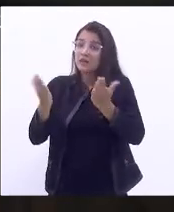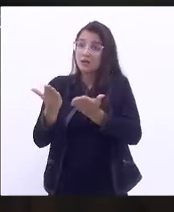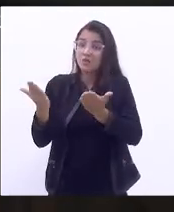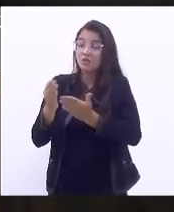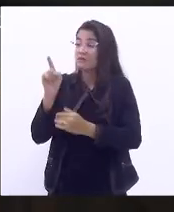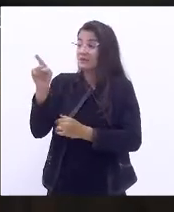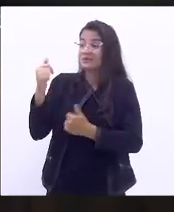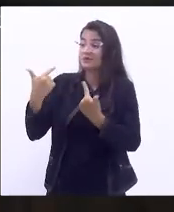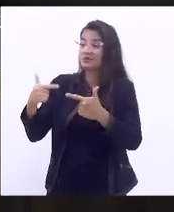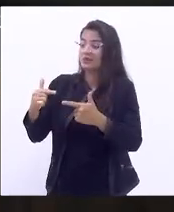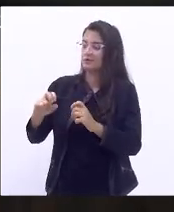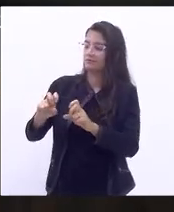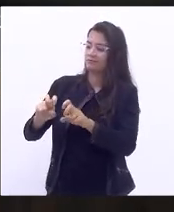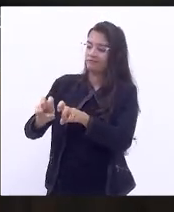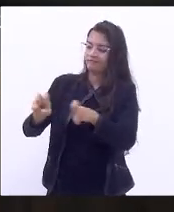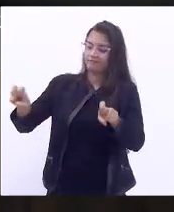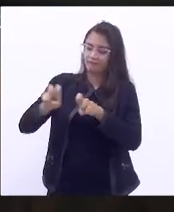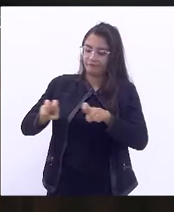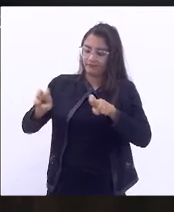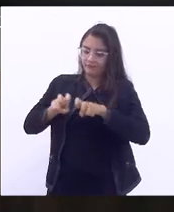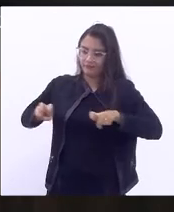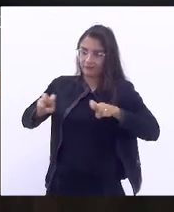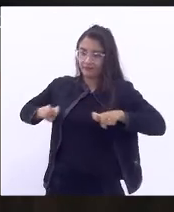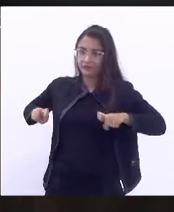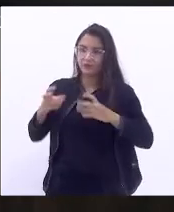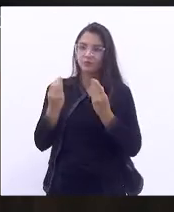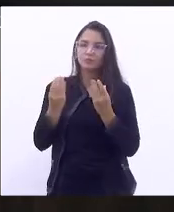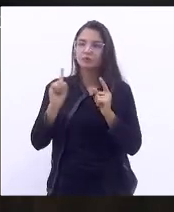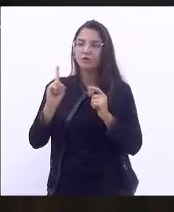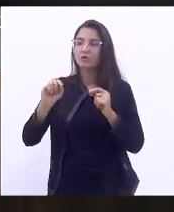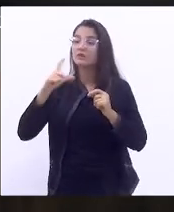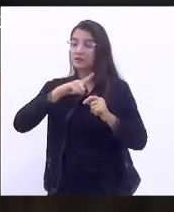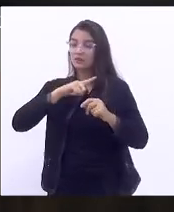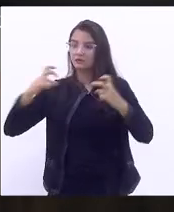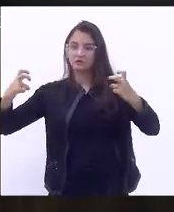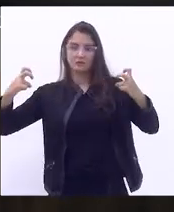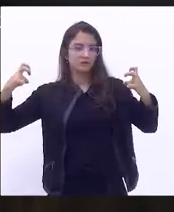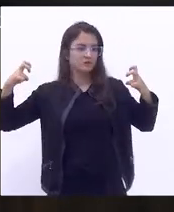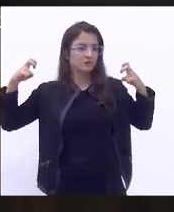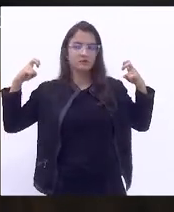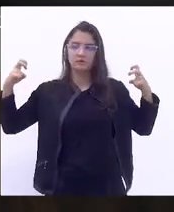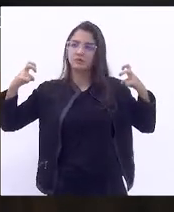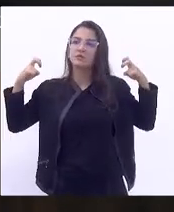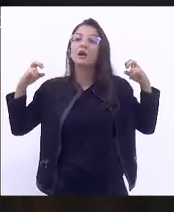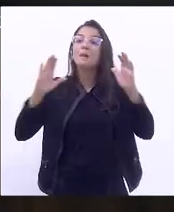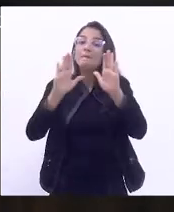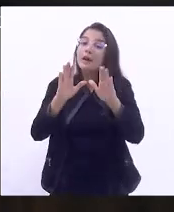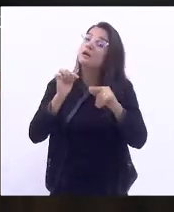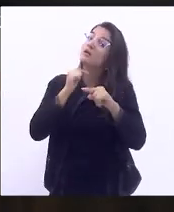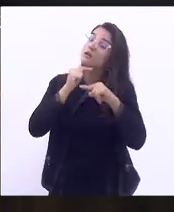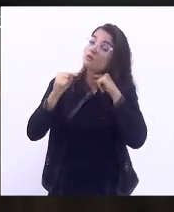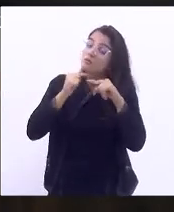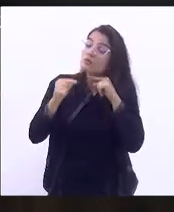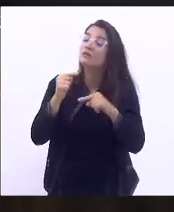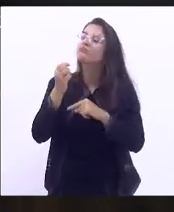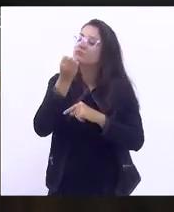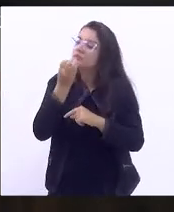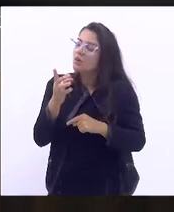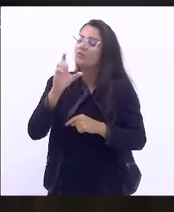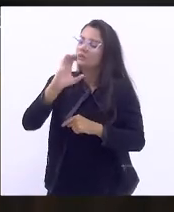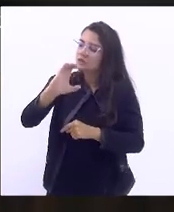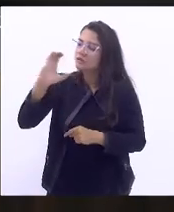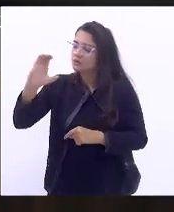tantas fileiras, você tem as fileiras laterais. Mas essa dúvida... É bom que a gente possa levar para a Comissão de Constituição e